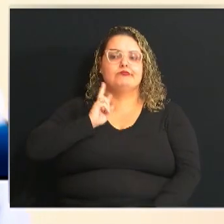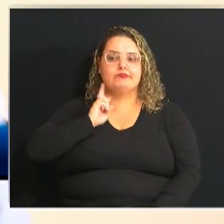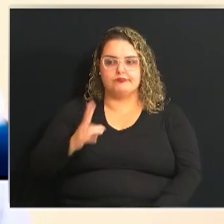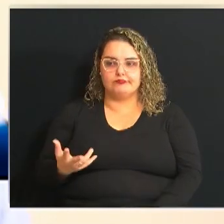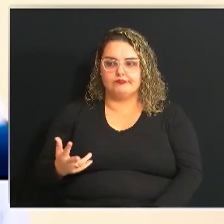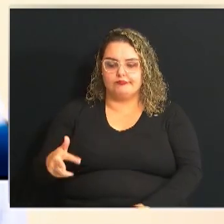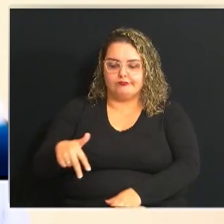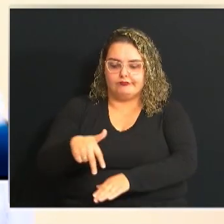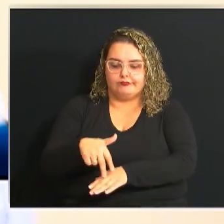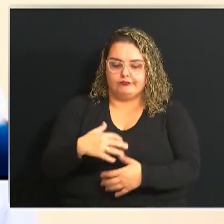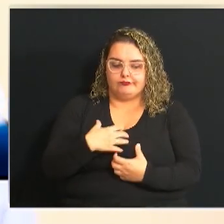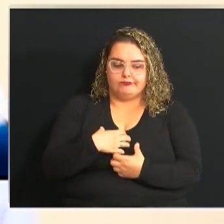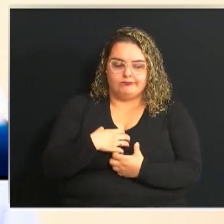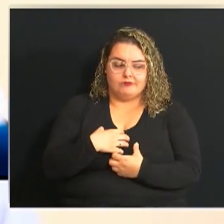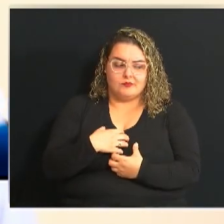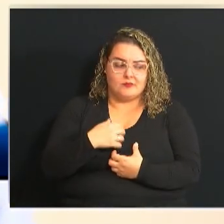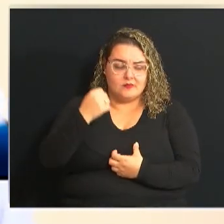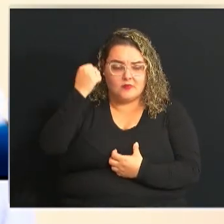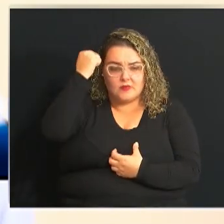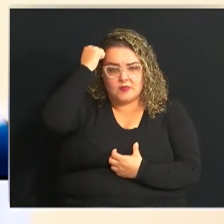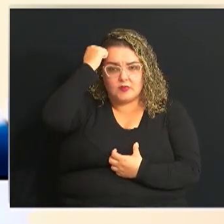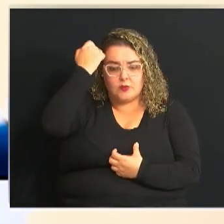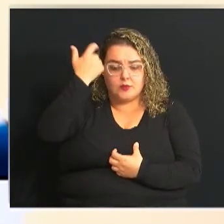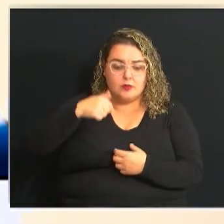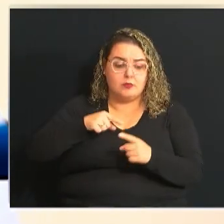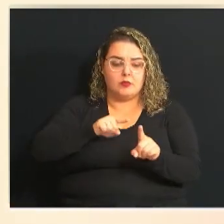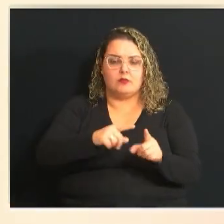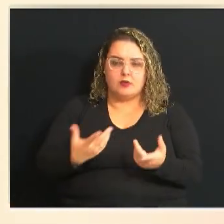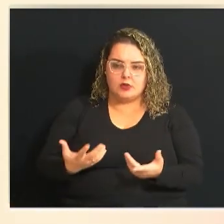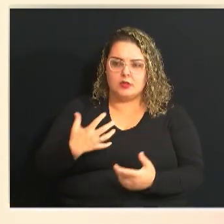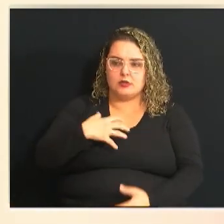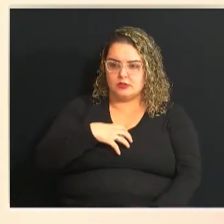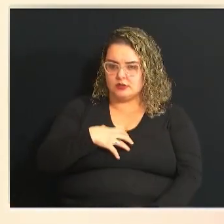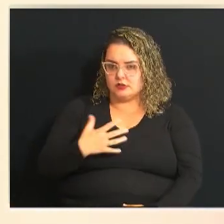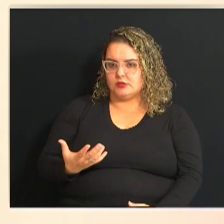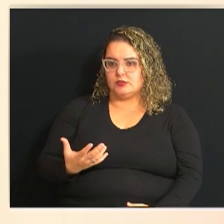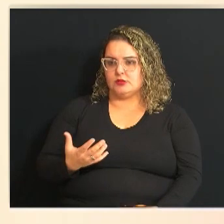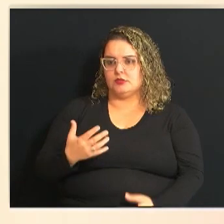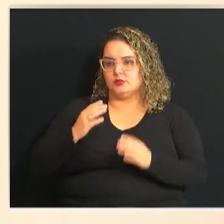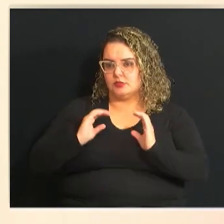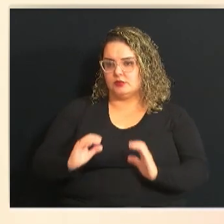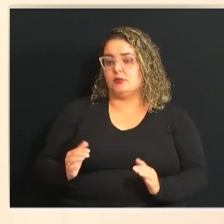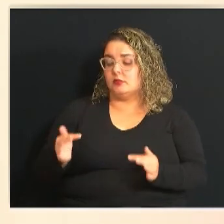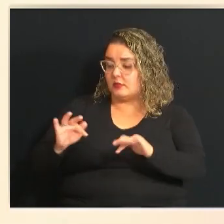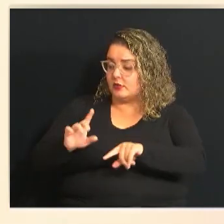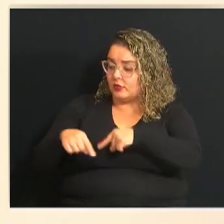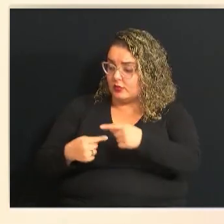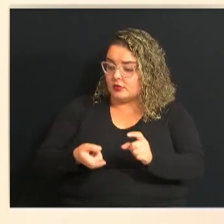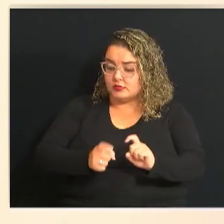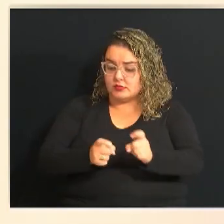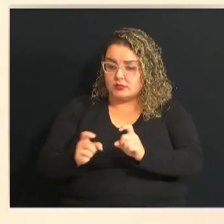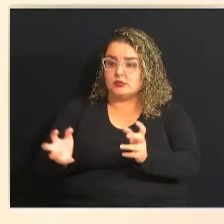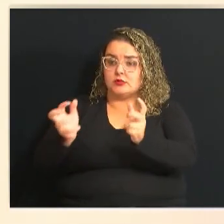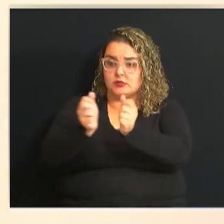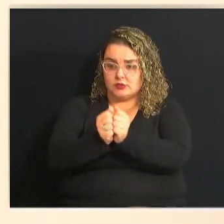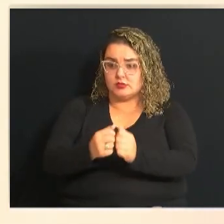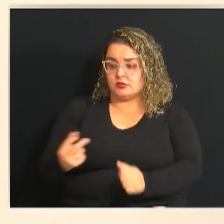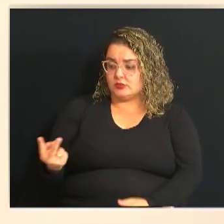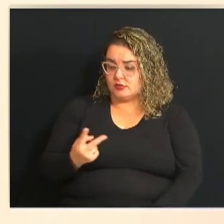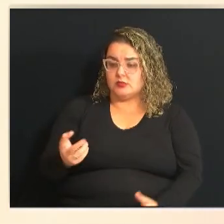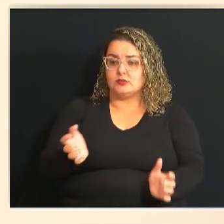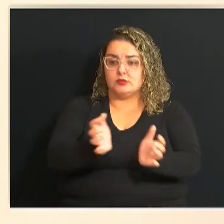pauta também de interesse da nossa comissão. O que a gente tem observado nesse mês de novembro são inúmeros casos de racismo explodindo,